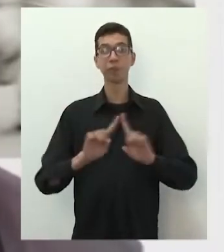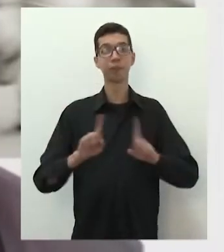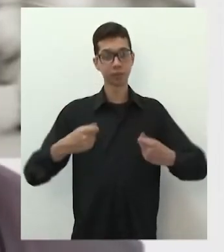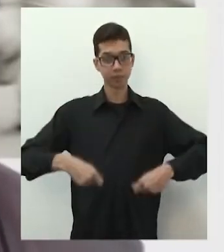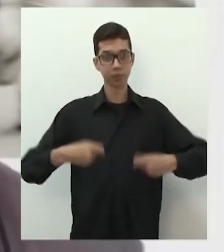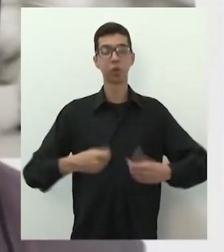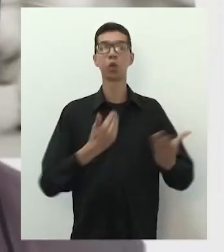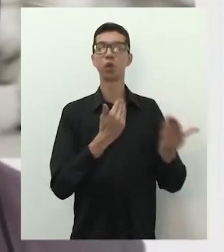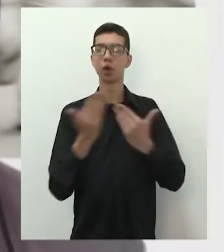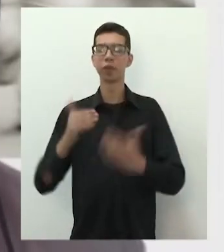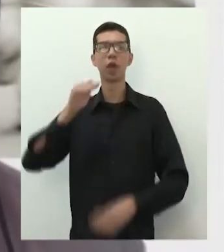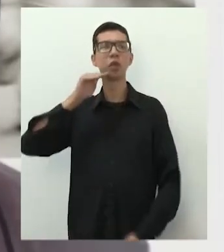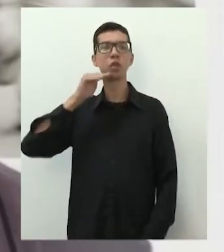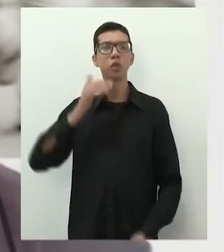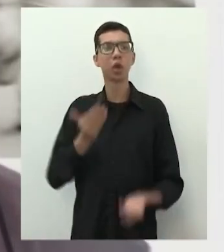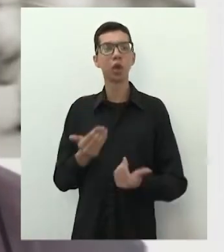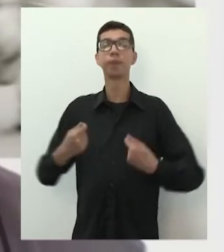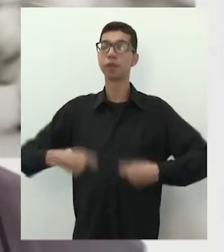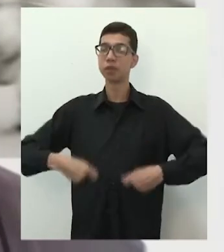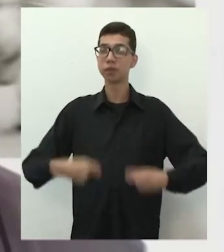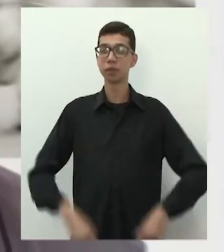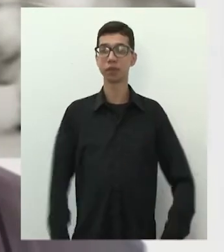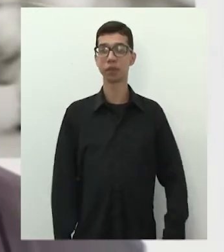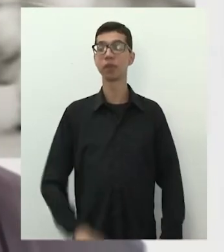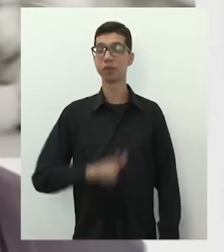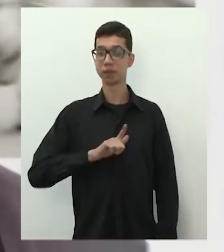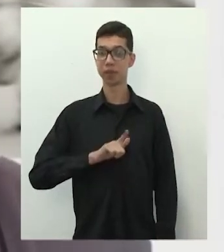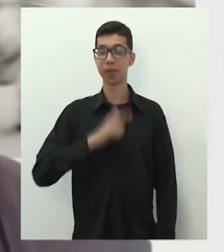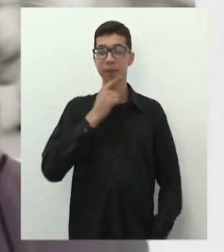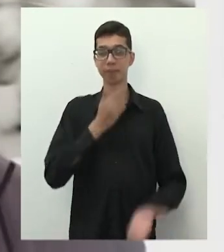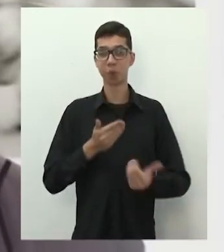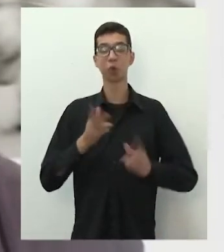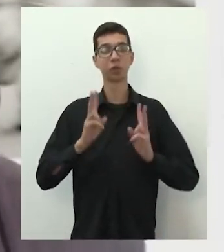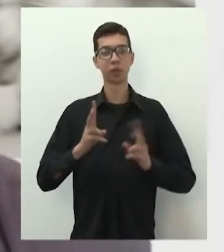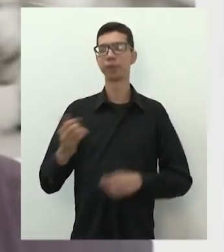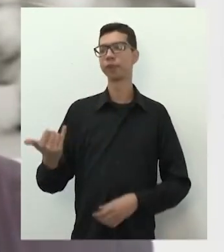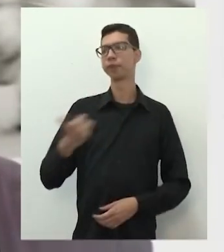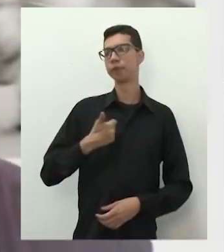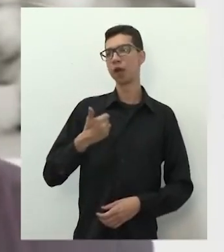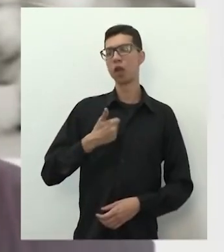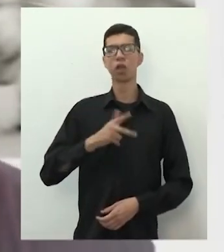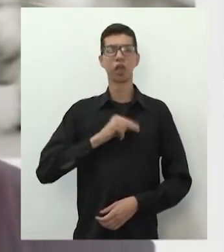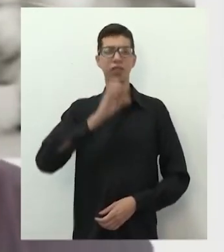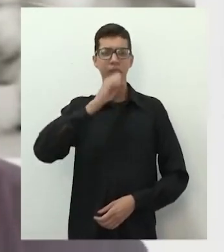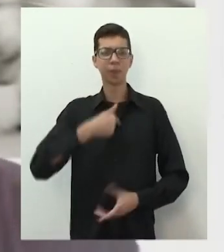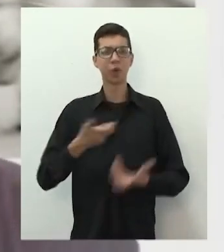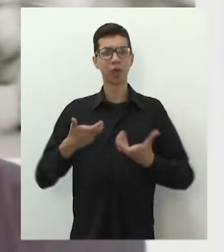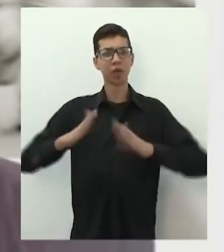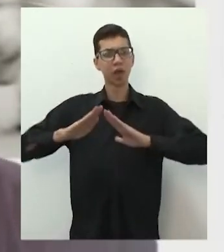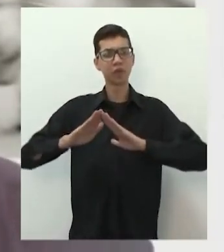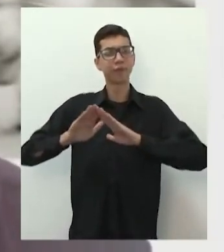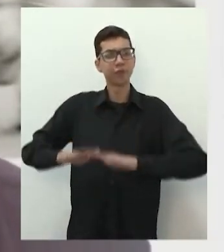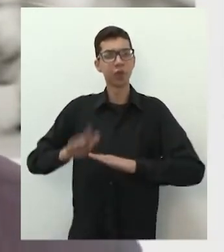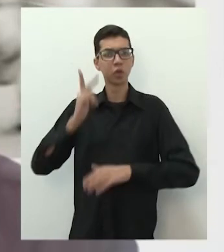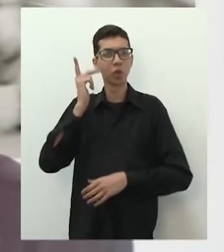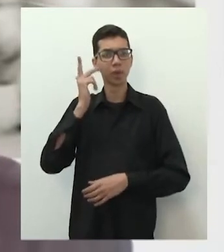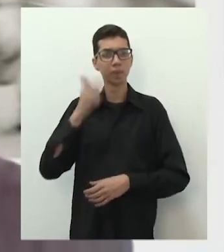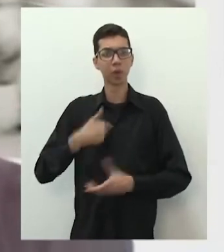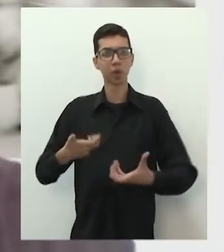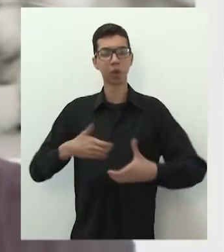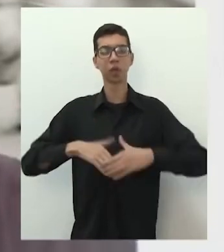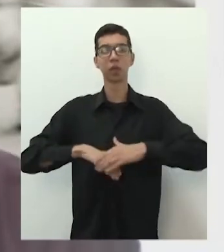massa mais maravilhosa de São Paulo. Repito, o problema não é a Priscila encontrar a Tânia comendo num